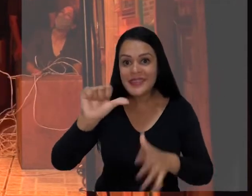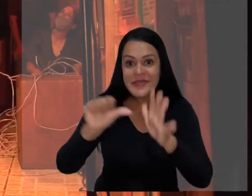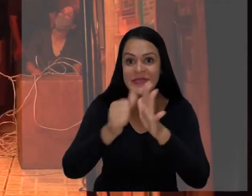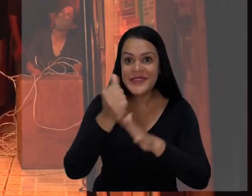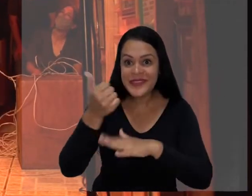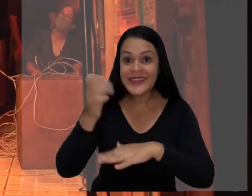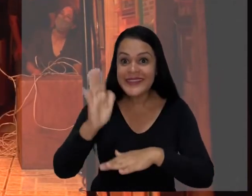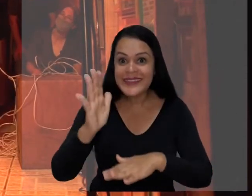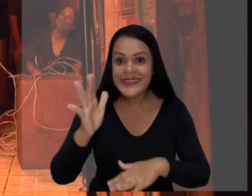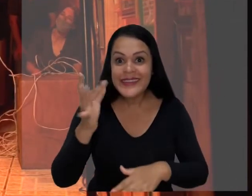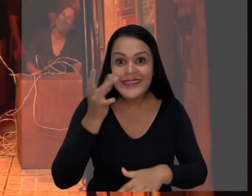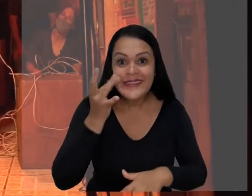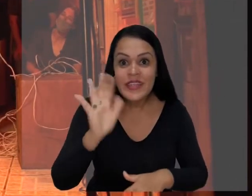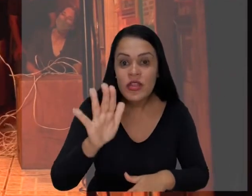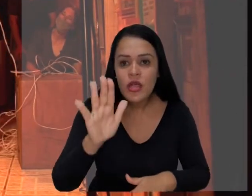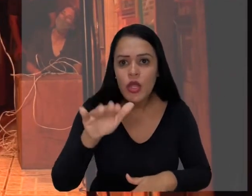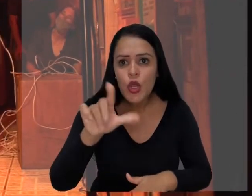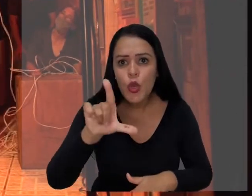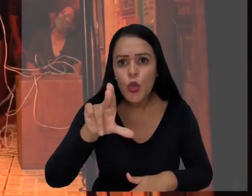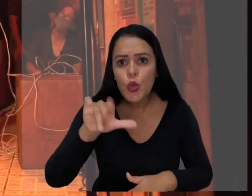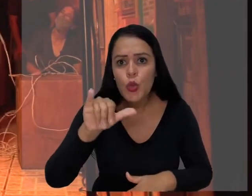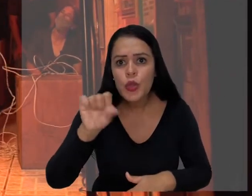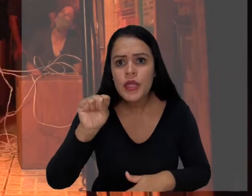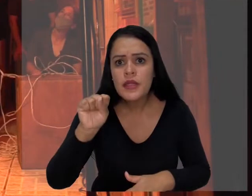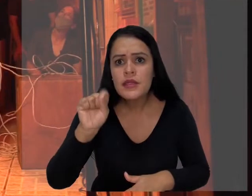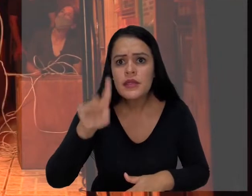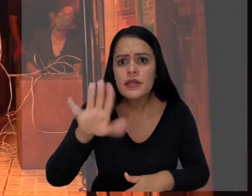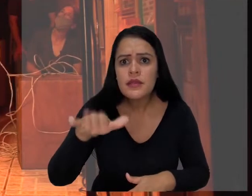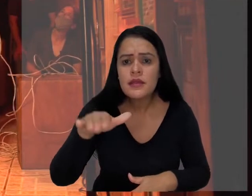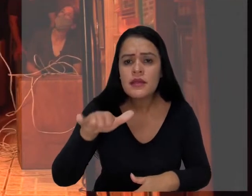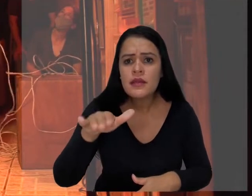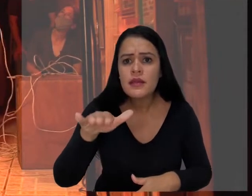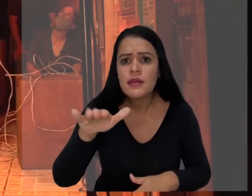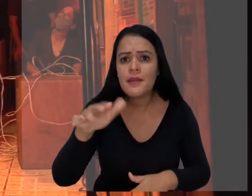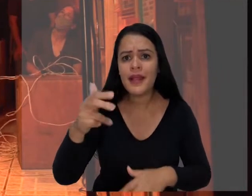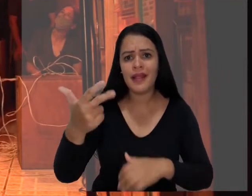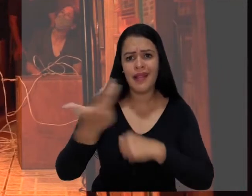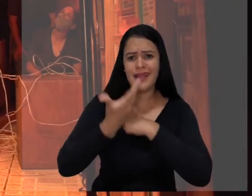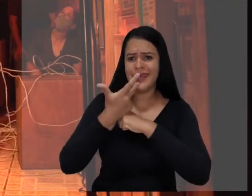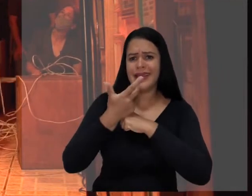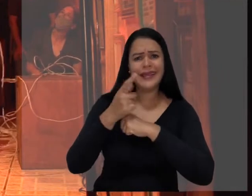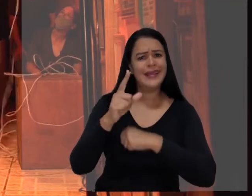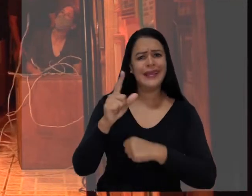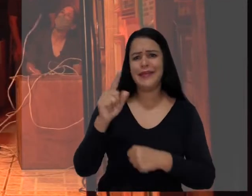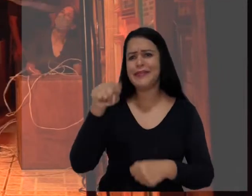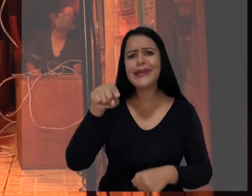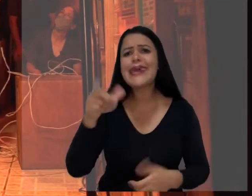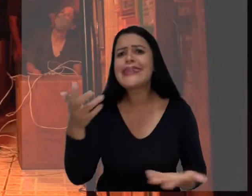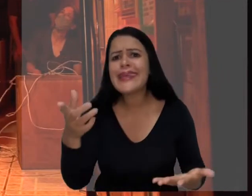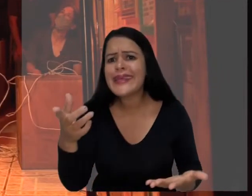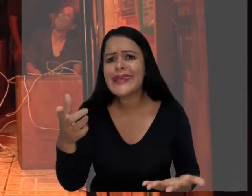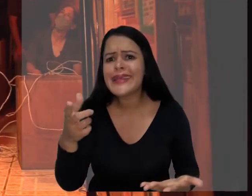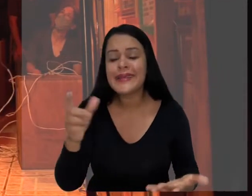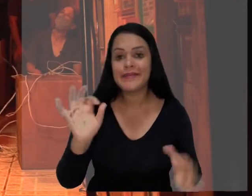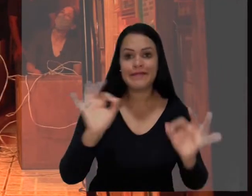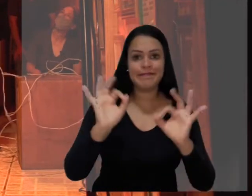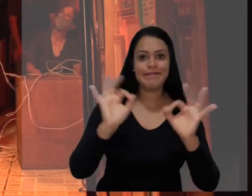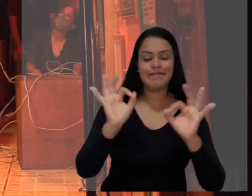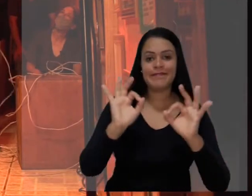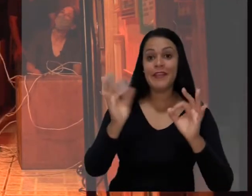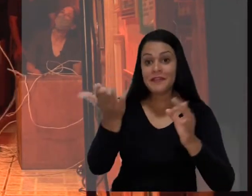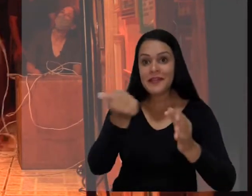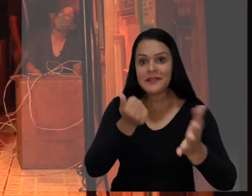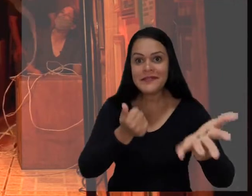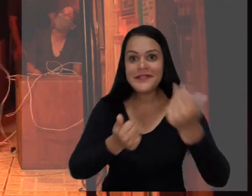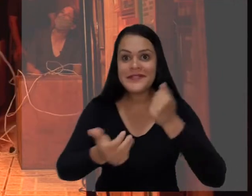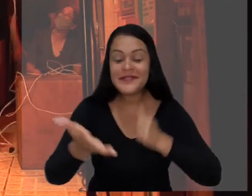né? Luiz? Luiz sempre liga, mas não tá aí, né, Luiz? Ah, Luiz, vamos lá, vamos chegar mais, Luiz. Vamos lá, todo